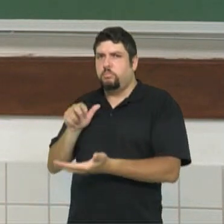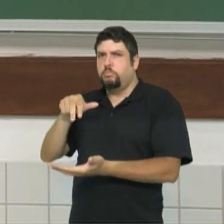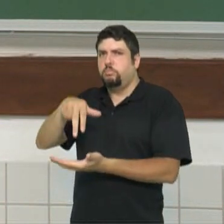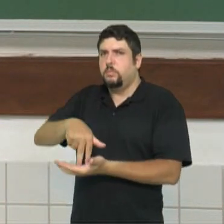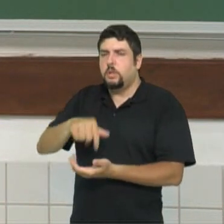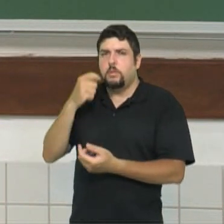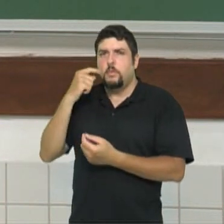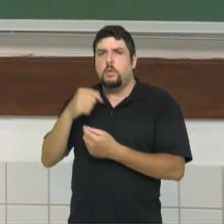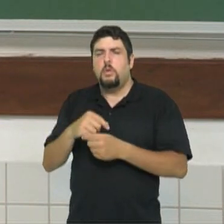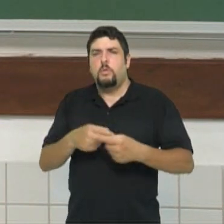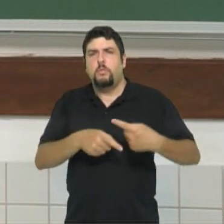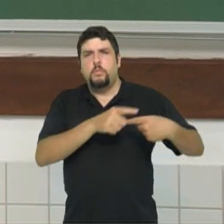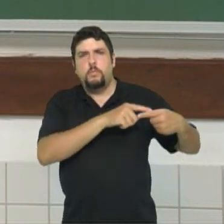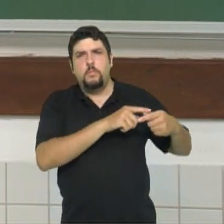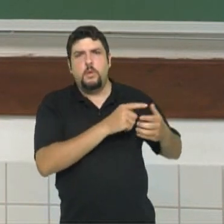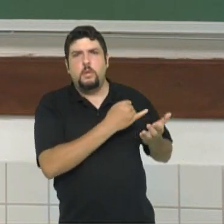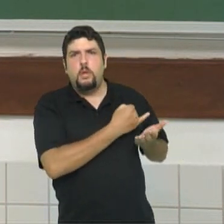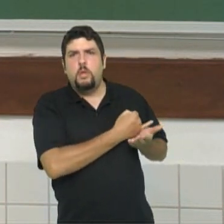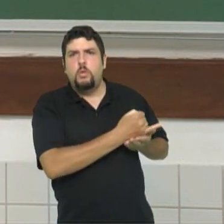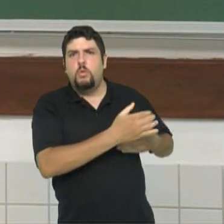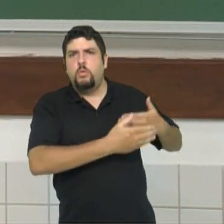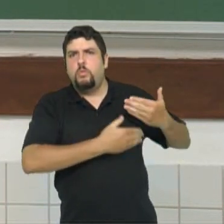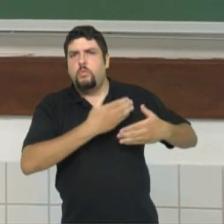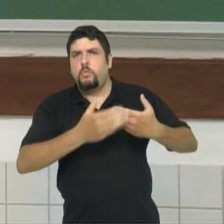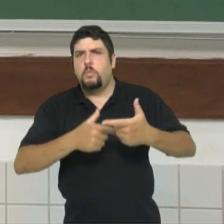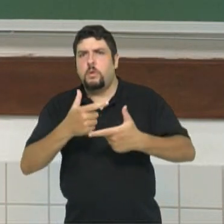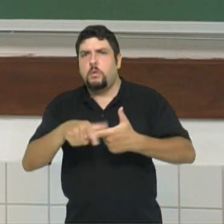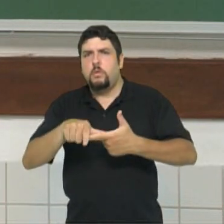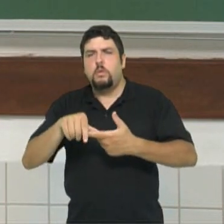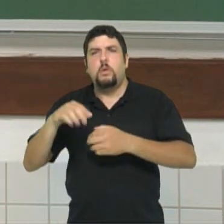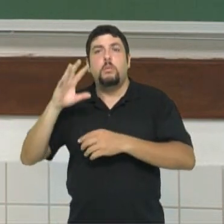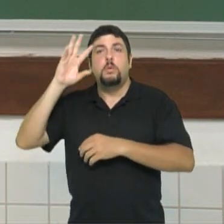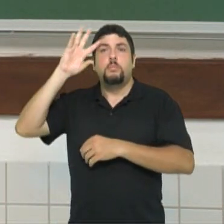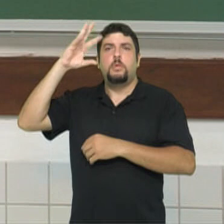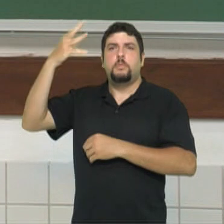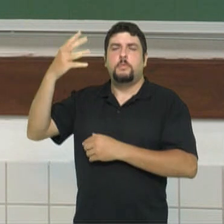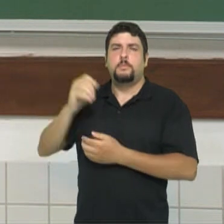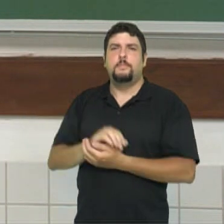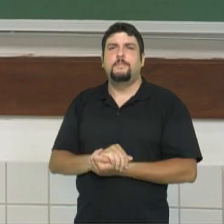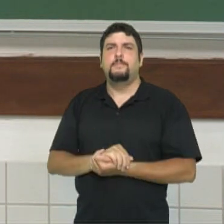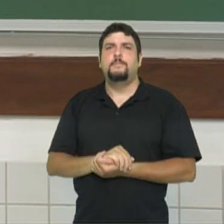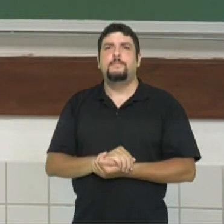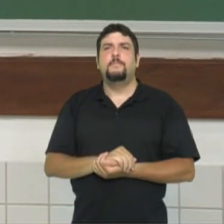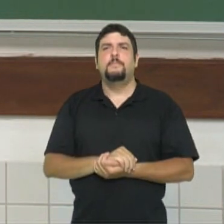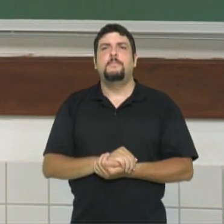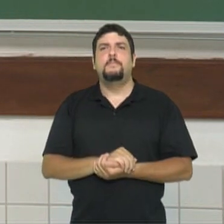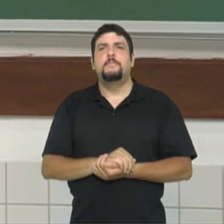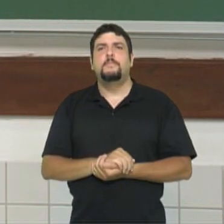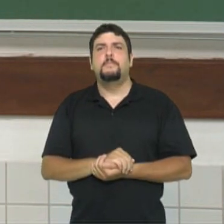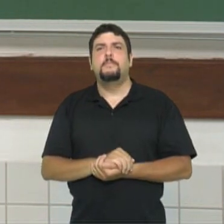Chegou com uma ideia lá na introdução e na conclusão ela deu o seu recado, ok?